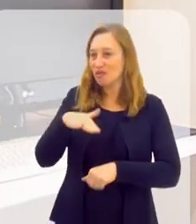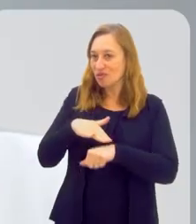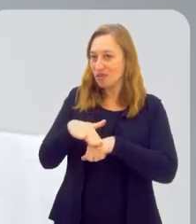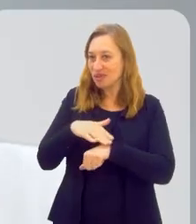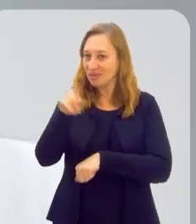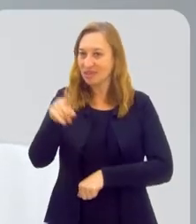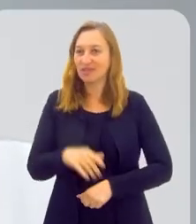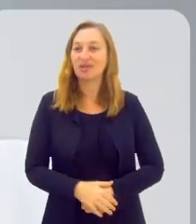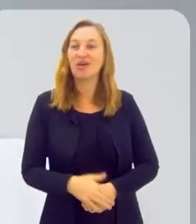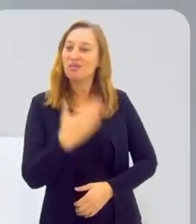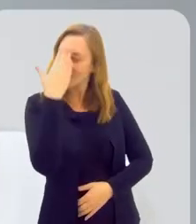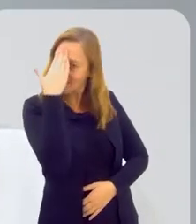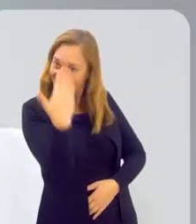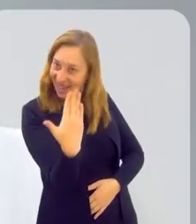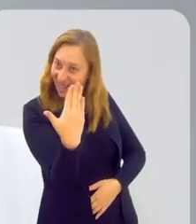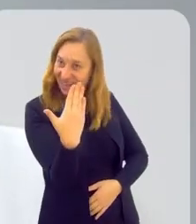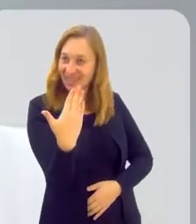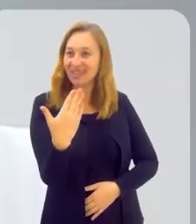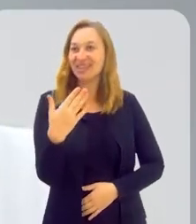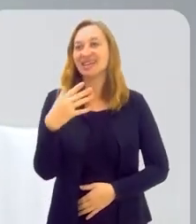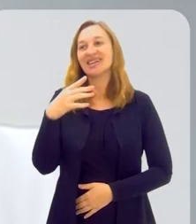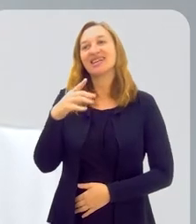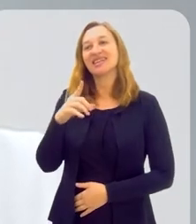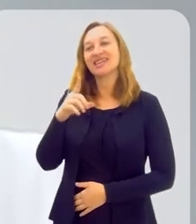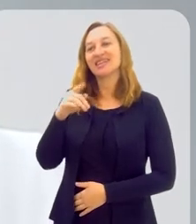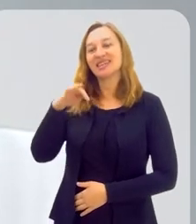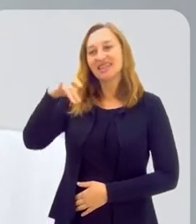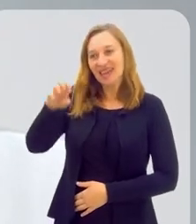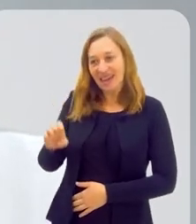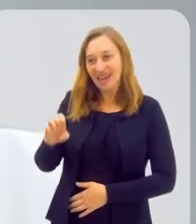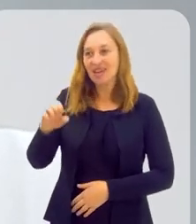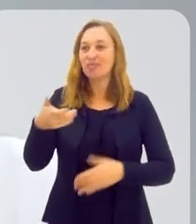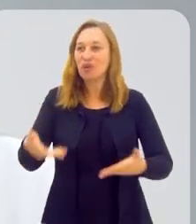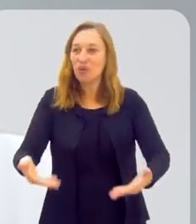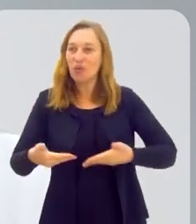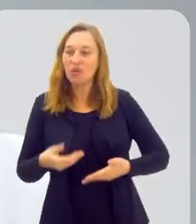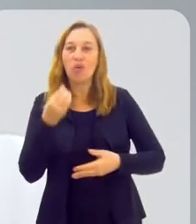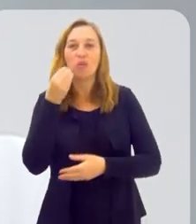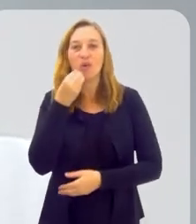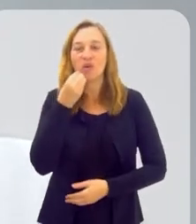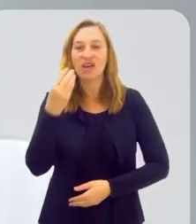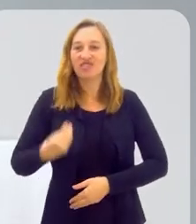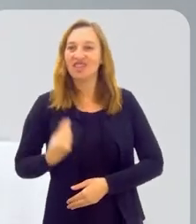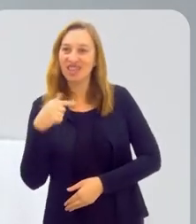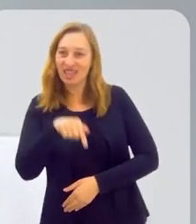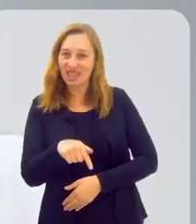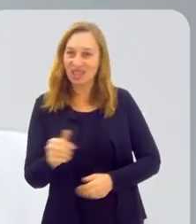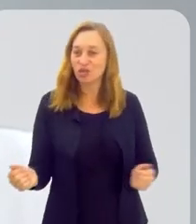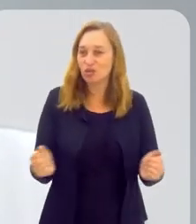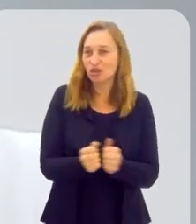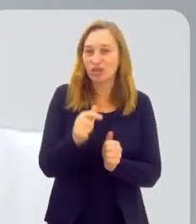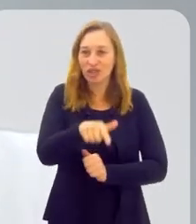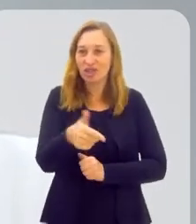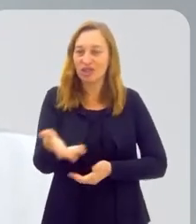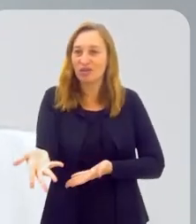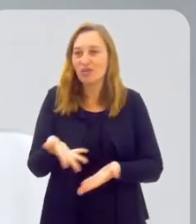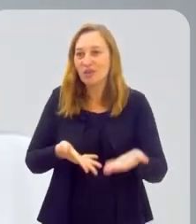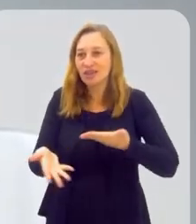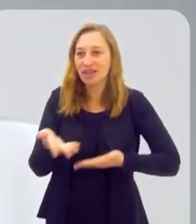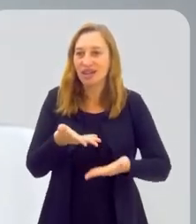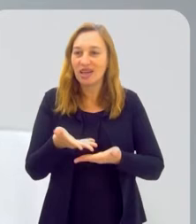contigo. Muito obrigado, Daniela, pelo convite e pela oportunidade de estar aqui convosco a